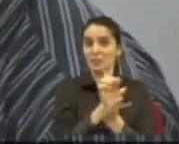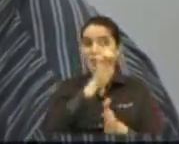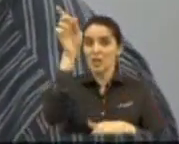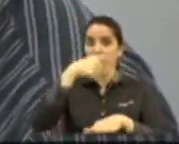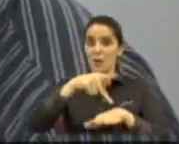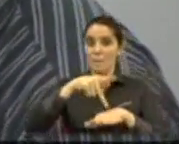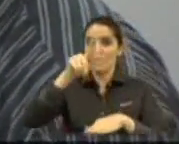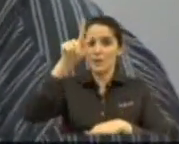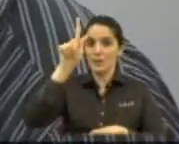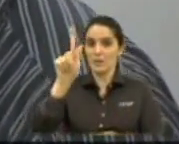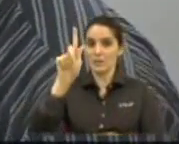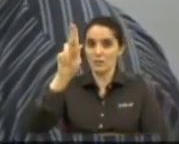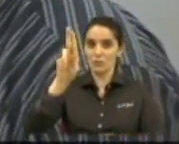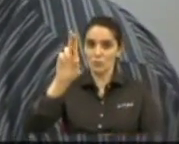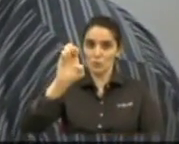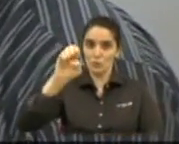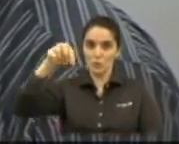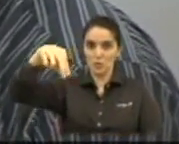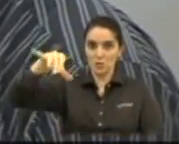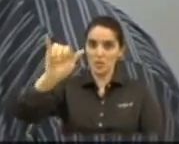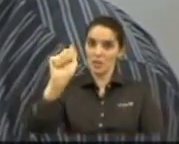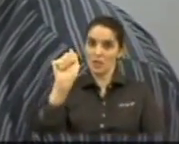numa universidade no Quênia,